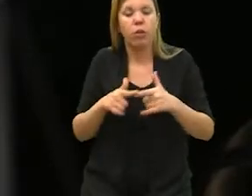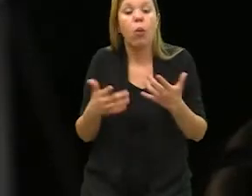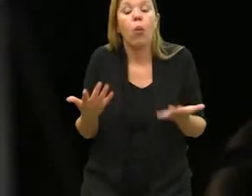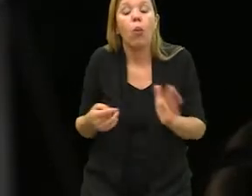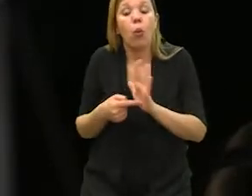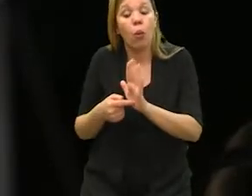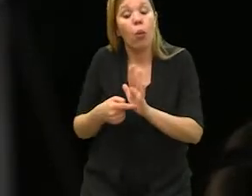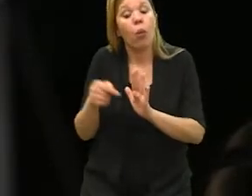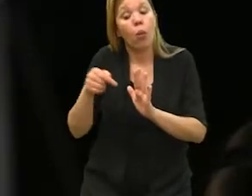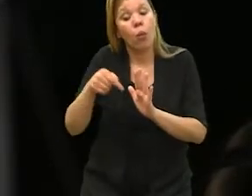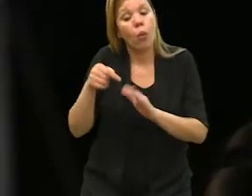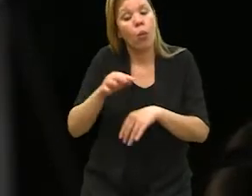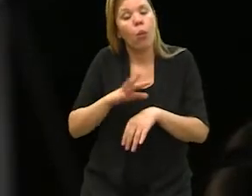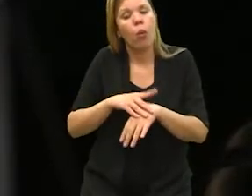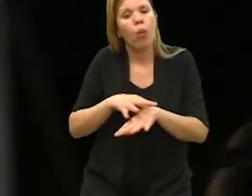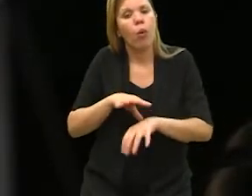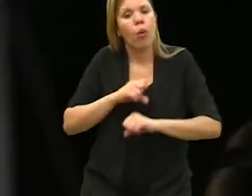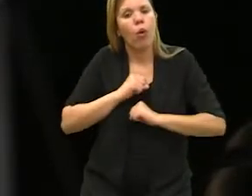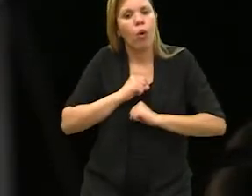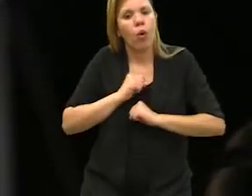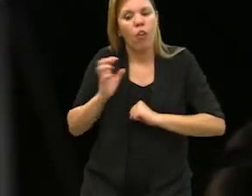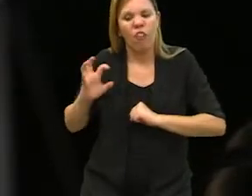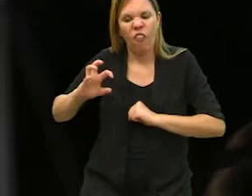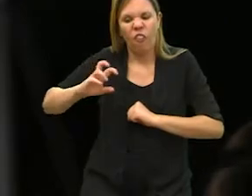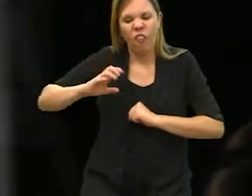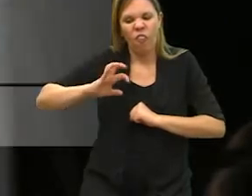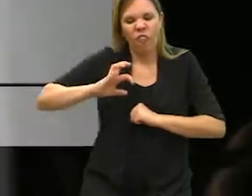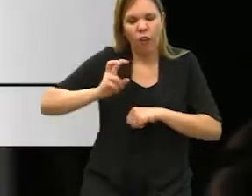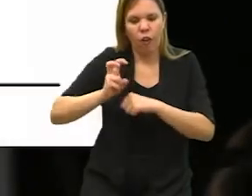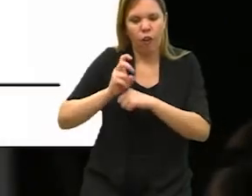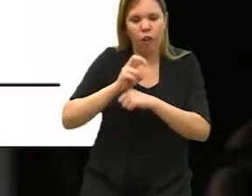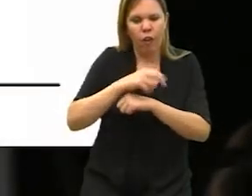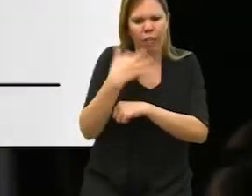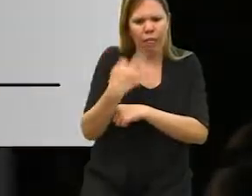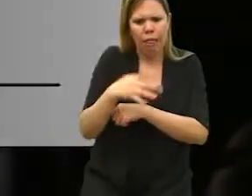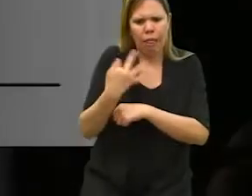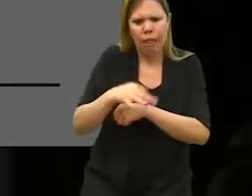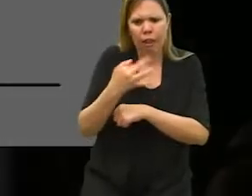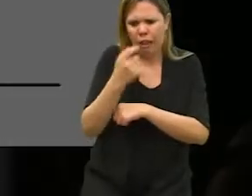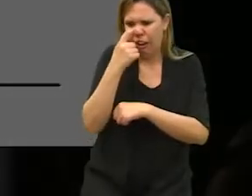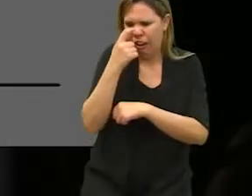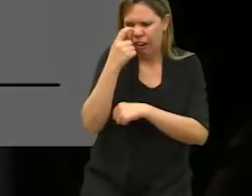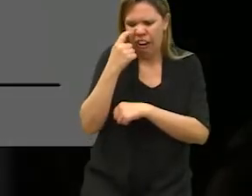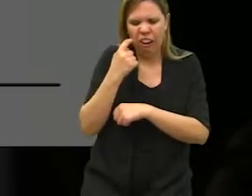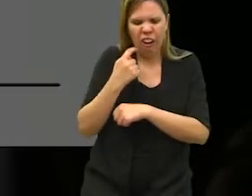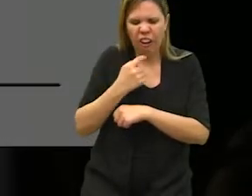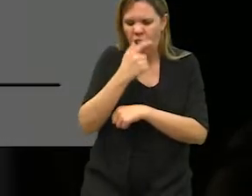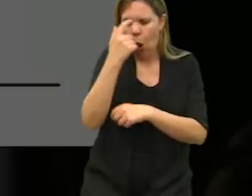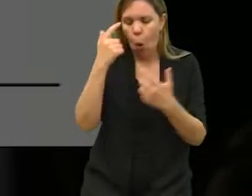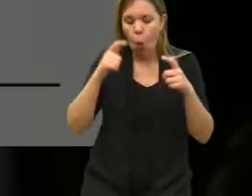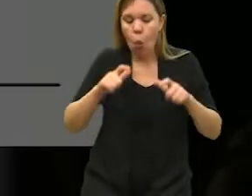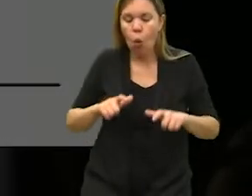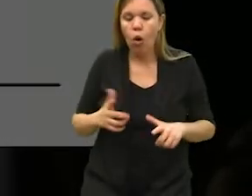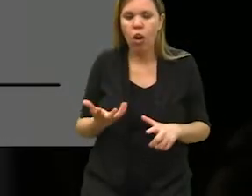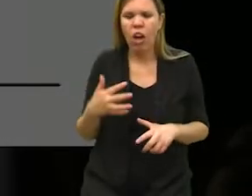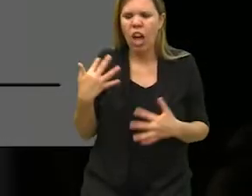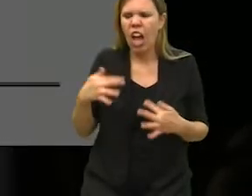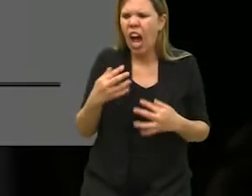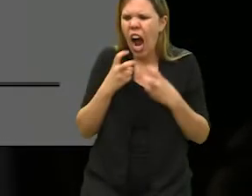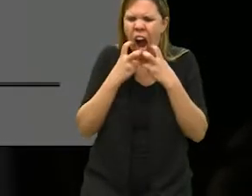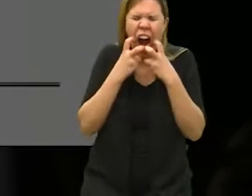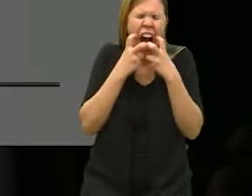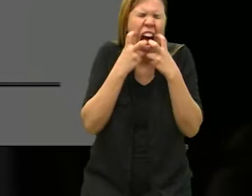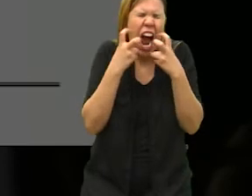Né? Quais são os sinais desse ferimento com as aranhas e escorpiões? É uma dor intensa no local da picada, é muita dor. Normalmente o animal vai